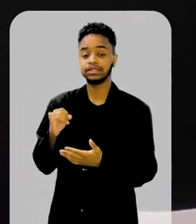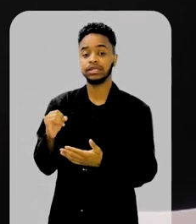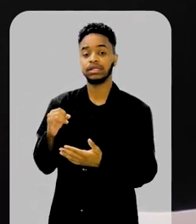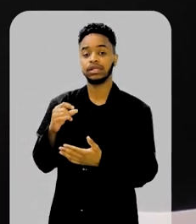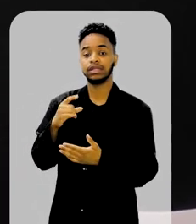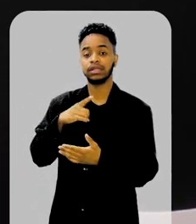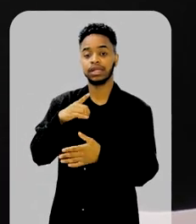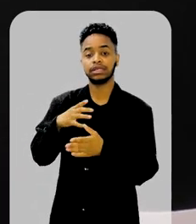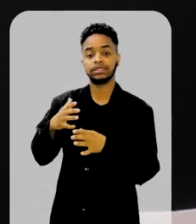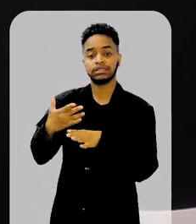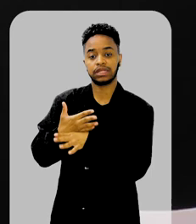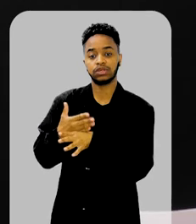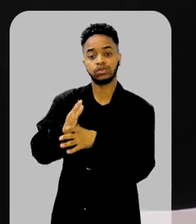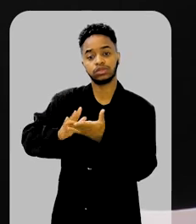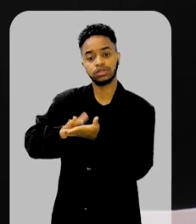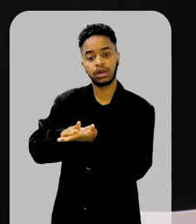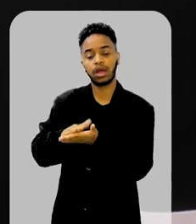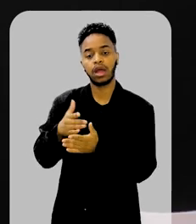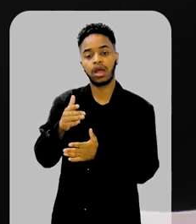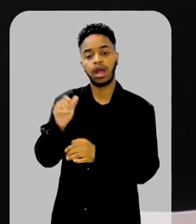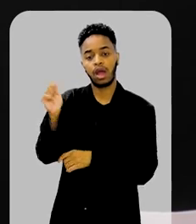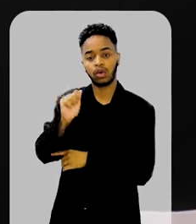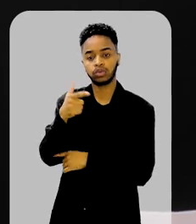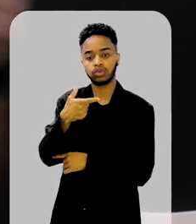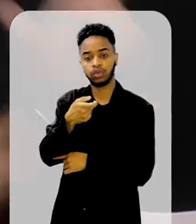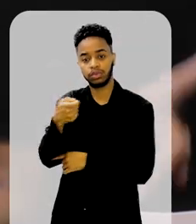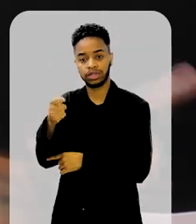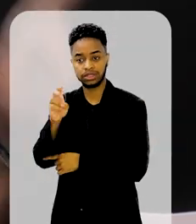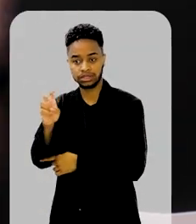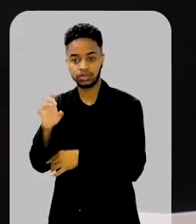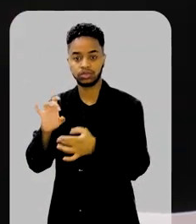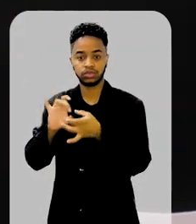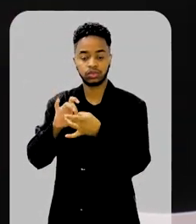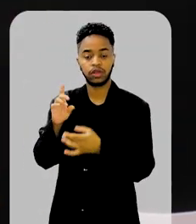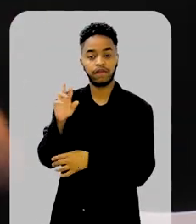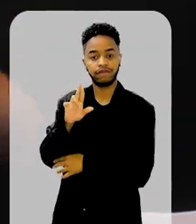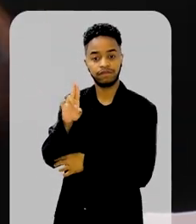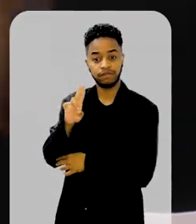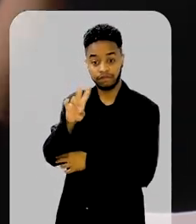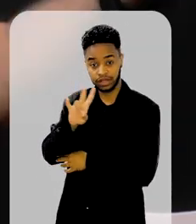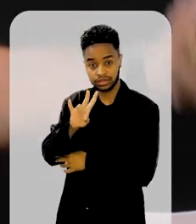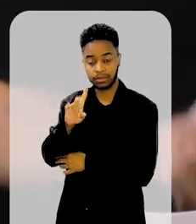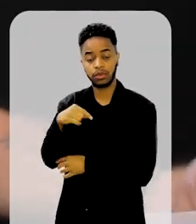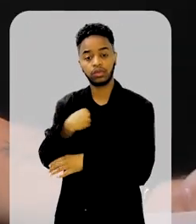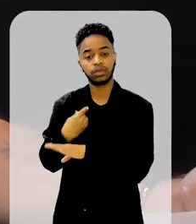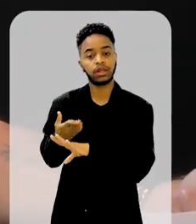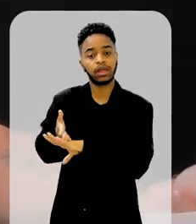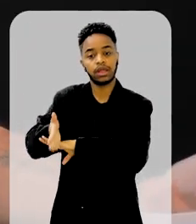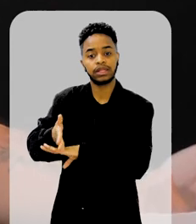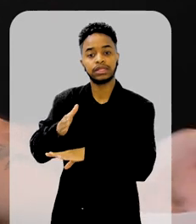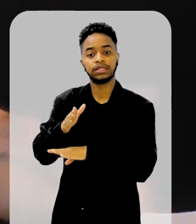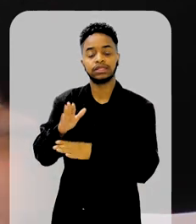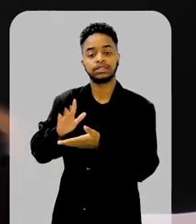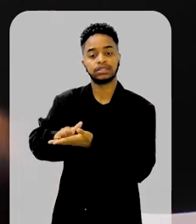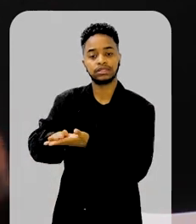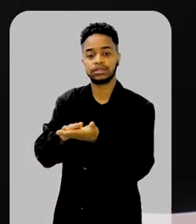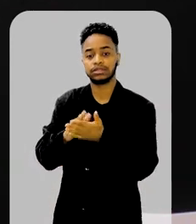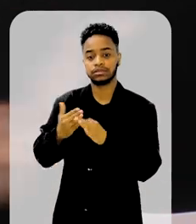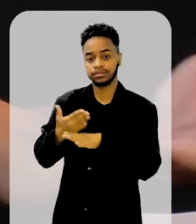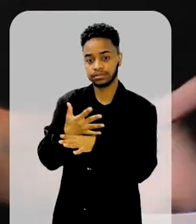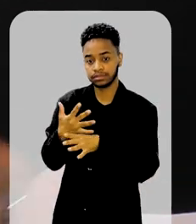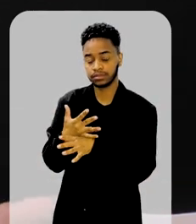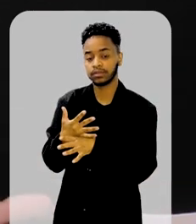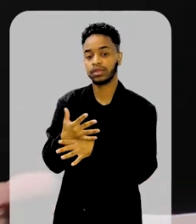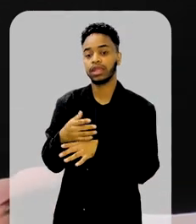advento da cidade do samba em agosto de 2005 tô na Vila Isabel com Lousada a gente vai pra cidade do samba com o